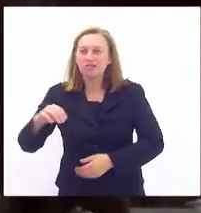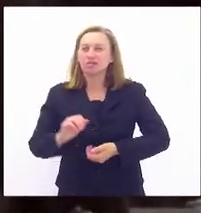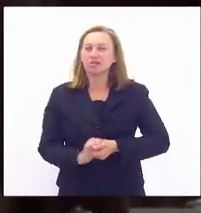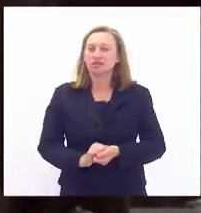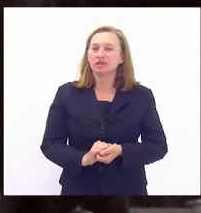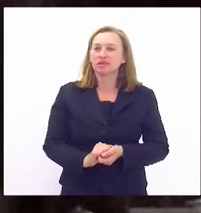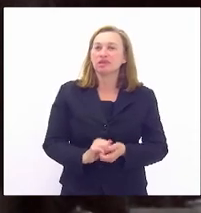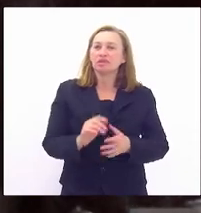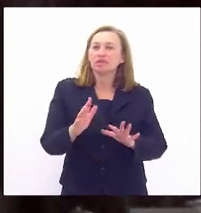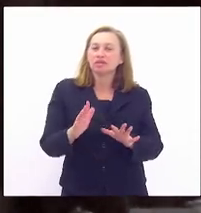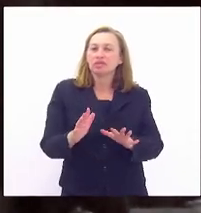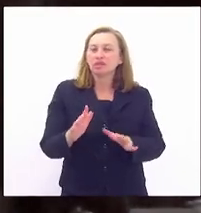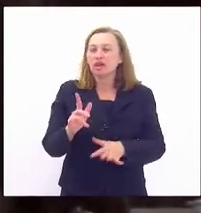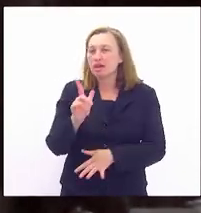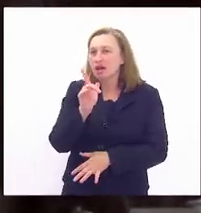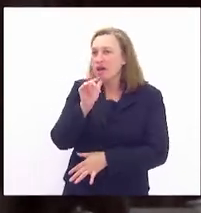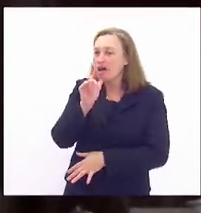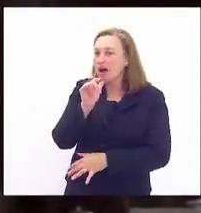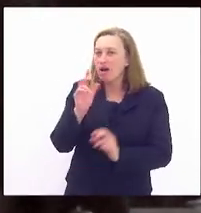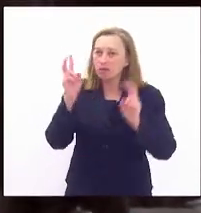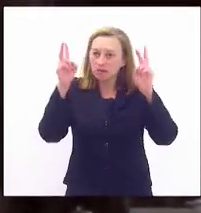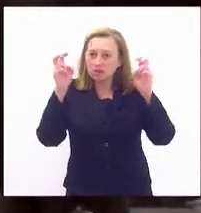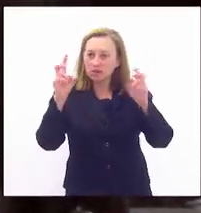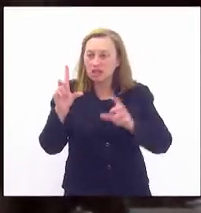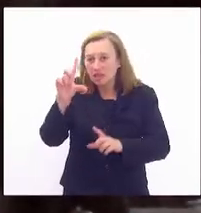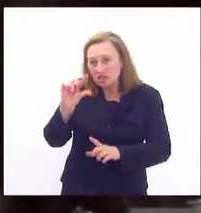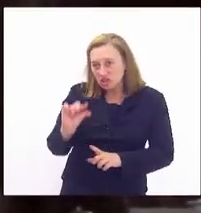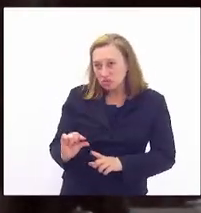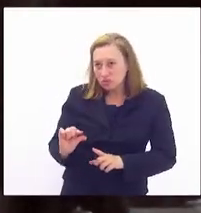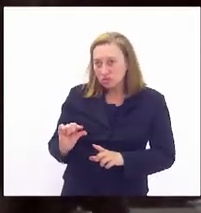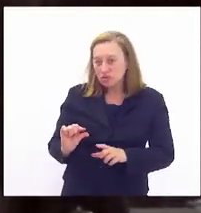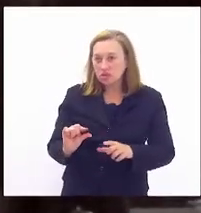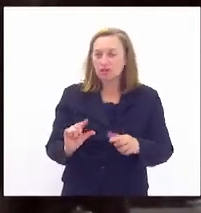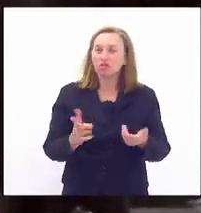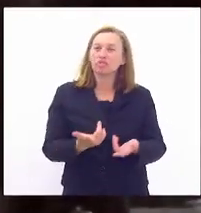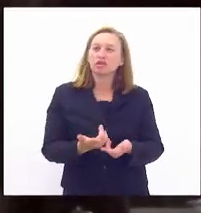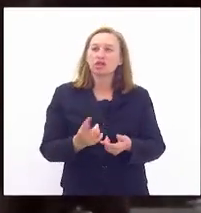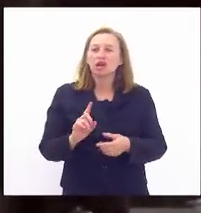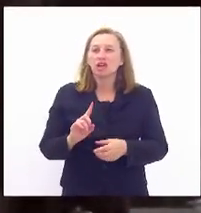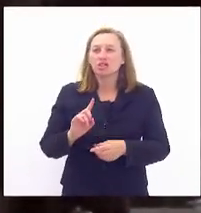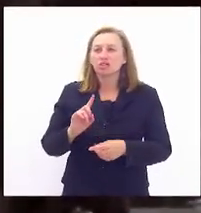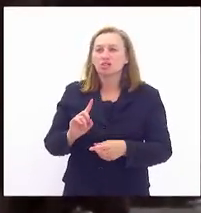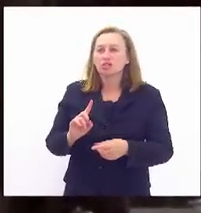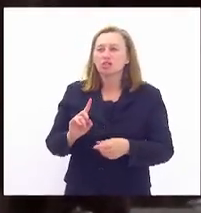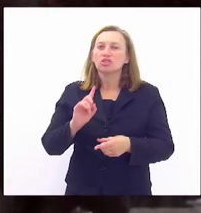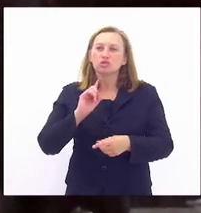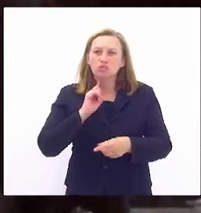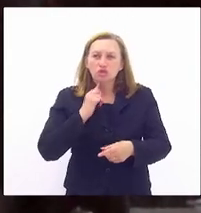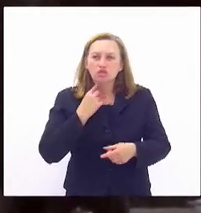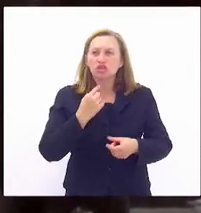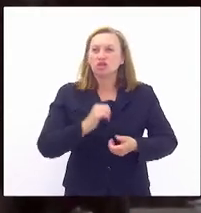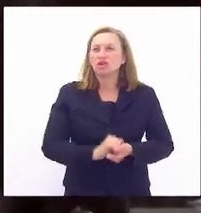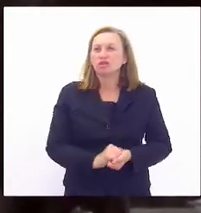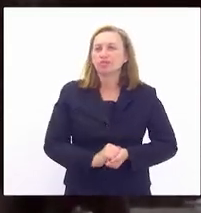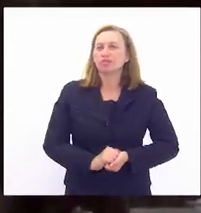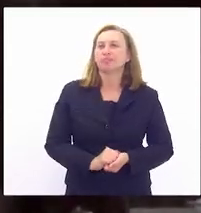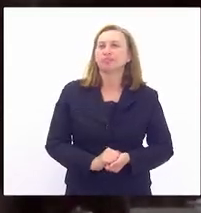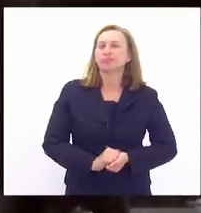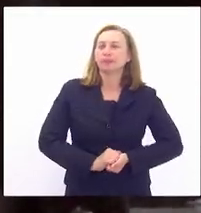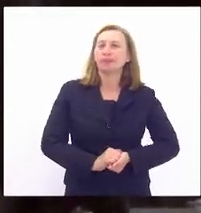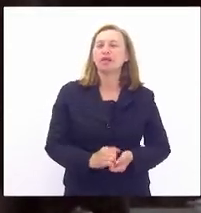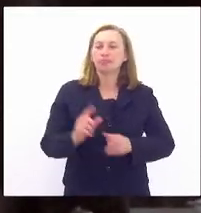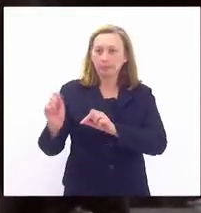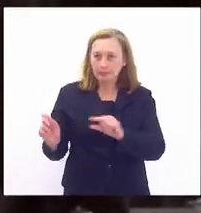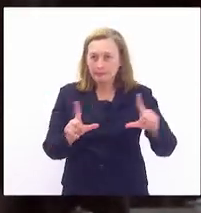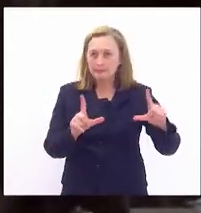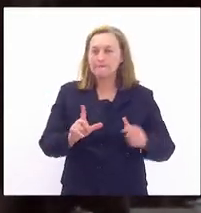que possibilitou essa redução da outorga de forma voluntária, aumentando a disponibilidade hídrica. Por favor,